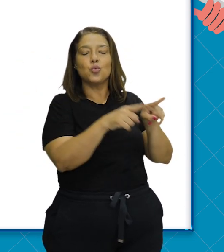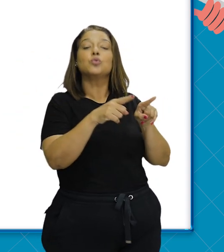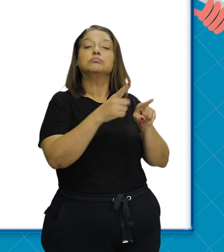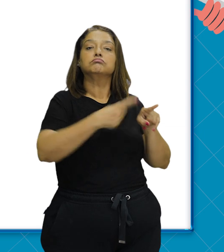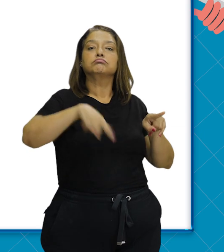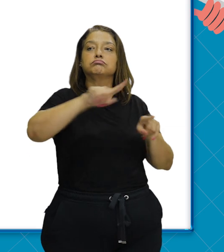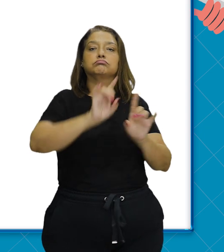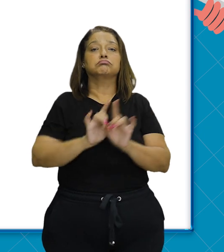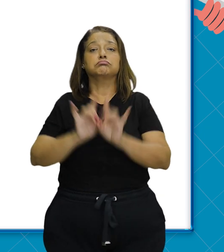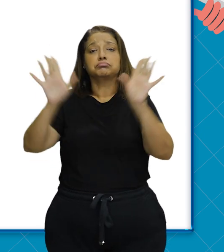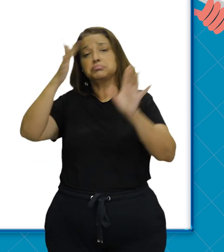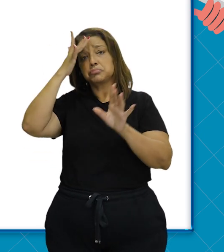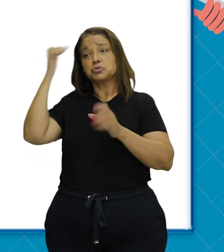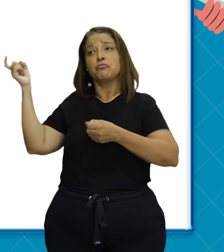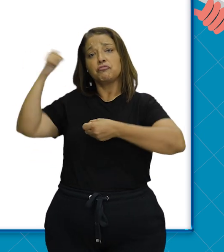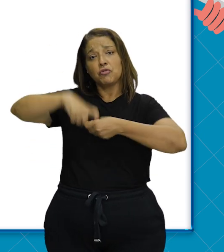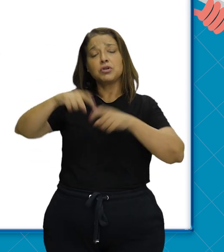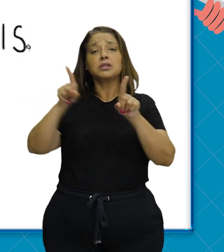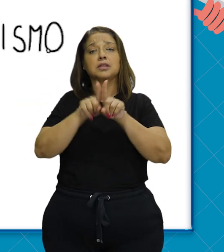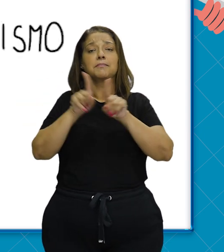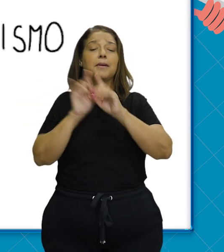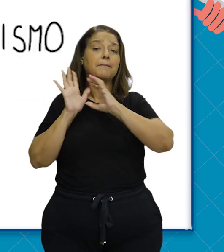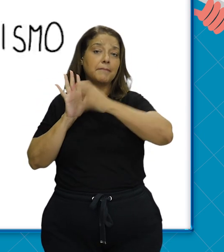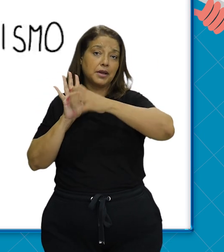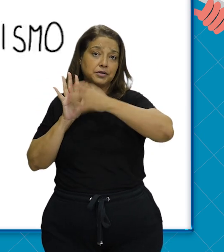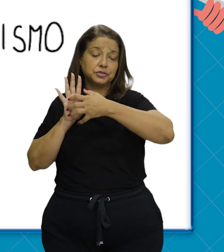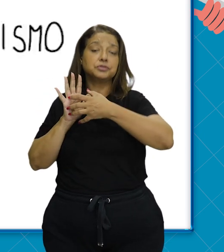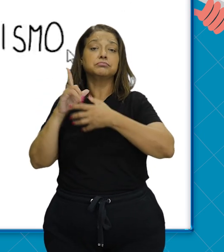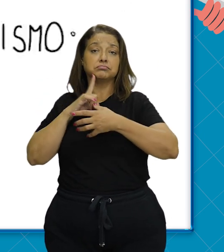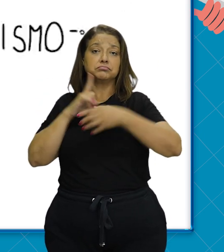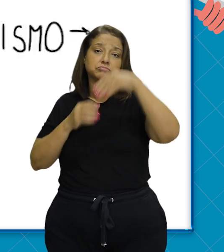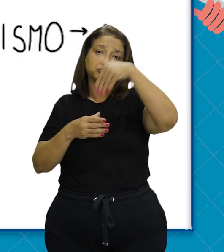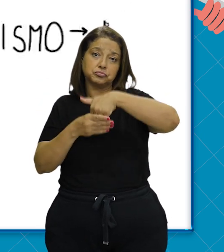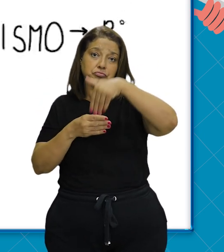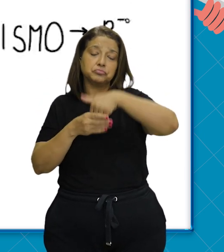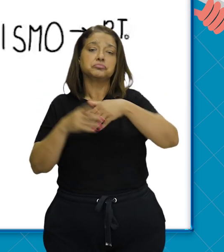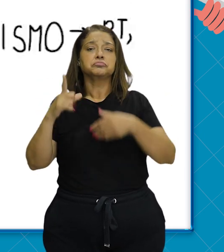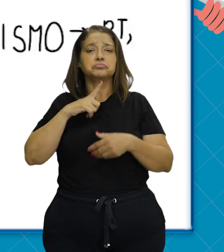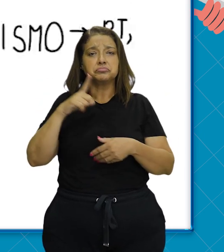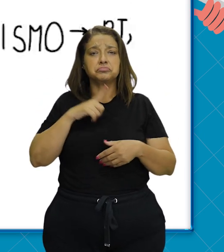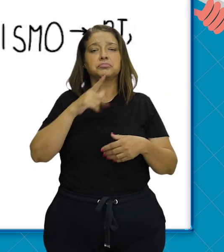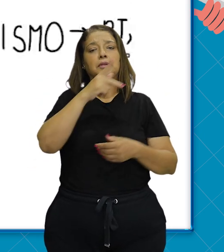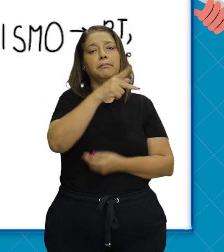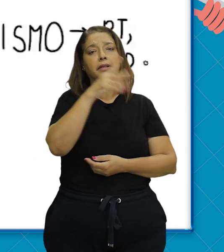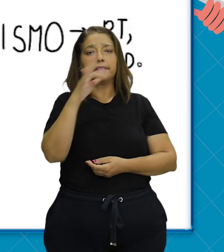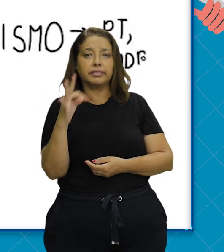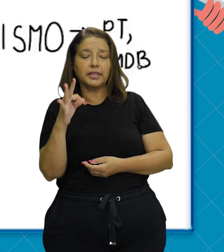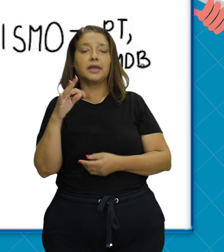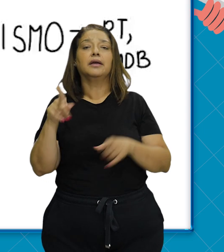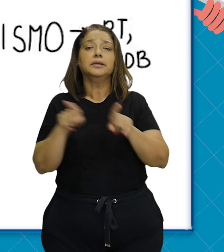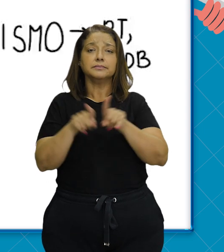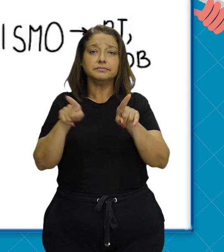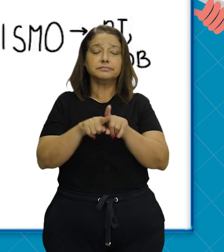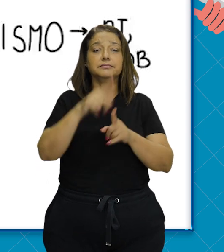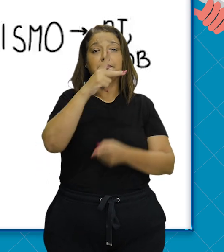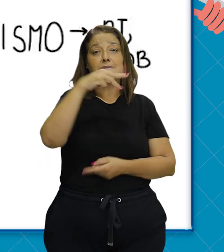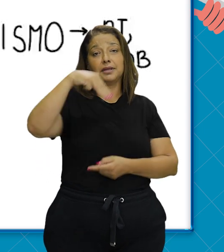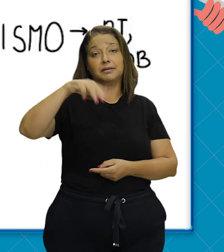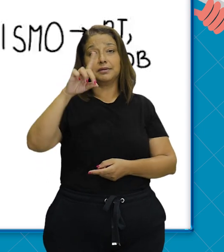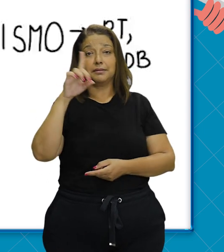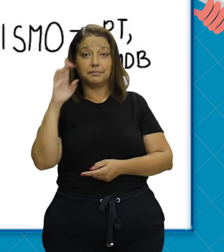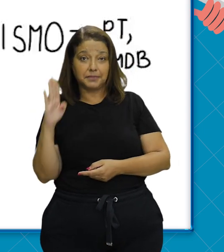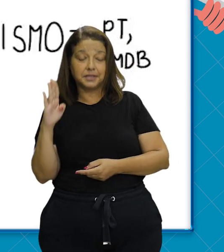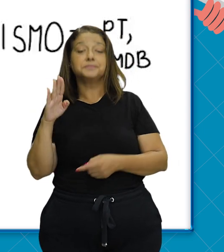Figueiredo também permitiu a volta dos partidos políticos. Assim, surgindo o Partido dos Trabalhadores, o PT, o Partido do Movimento